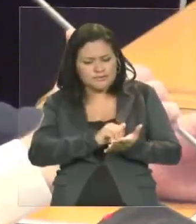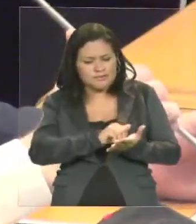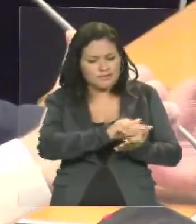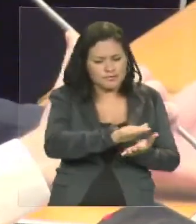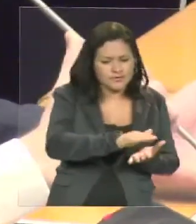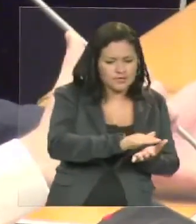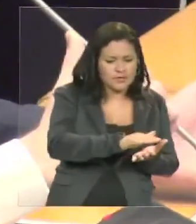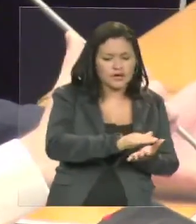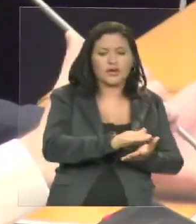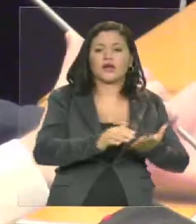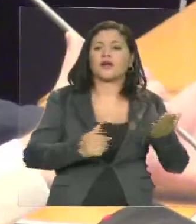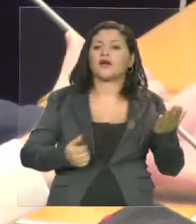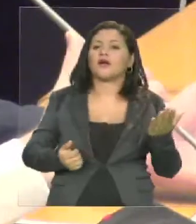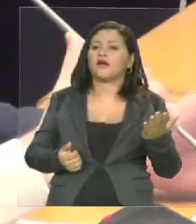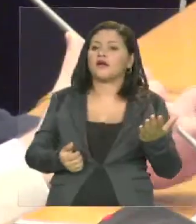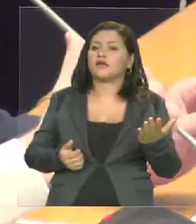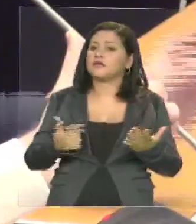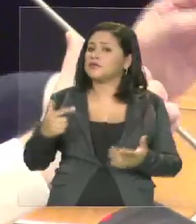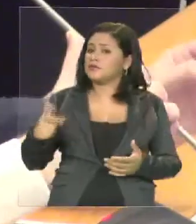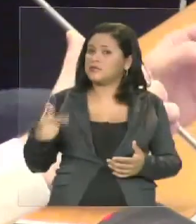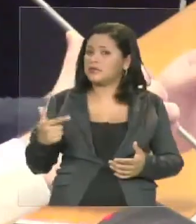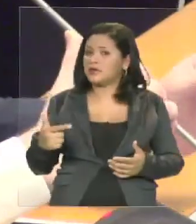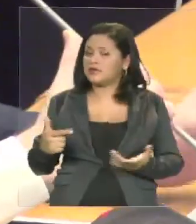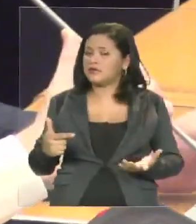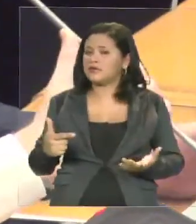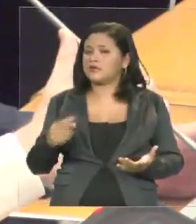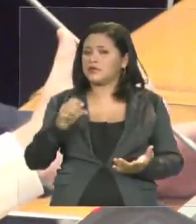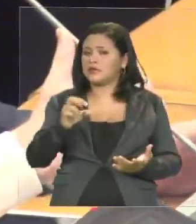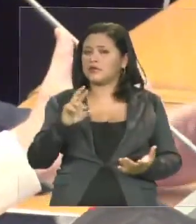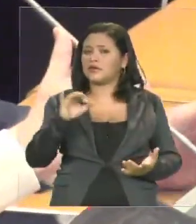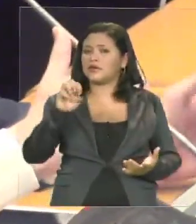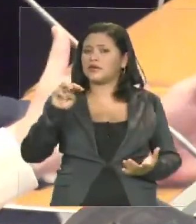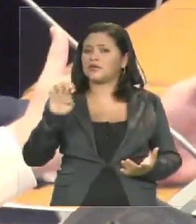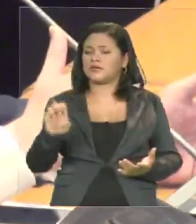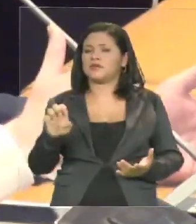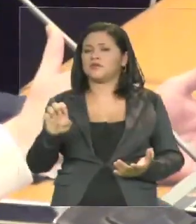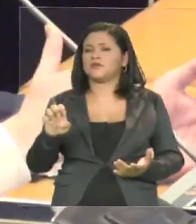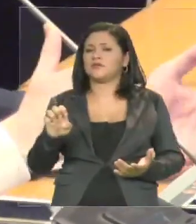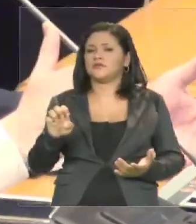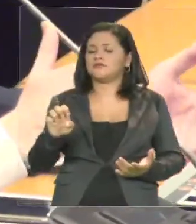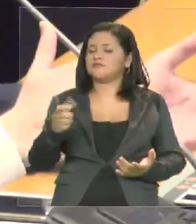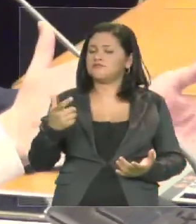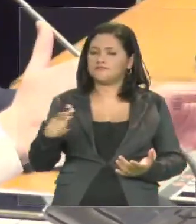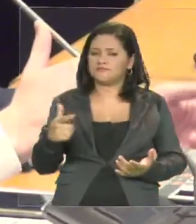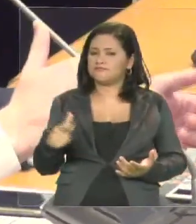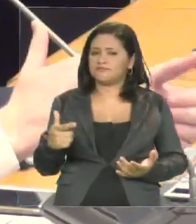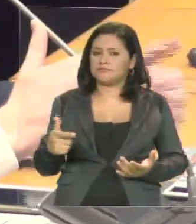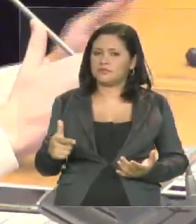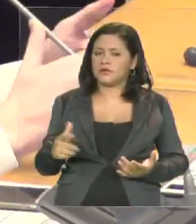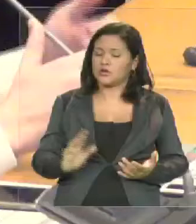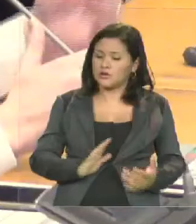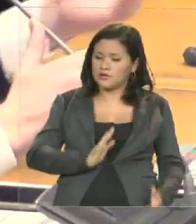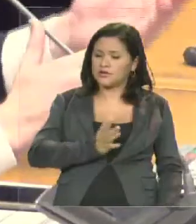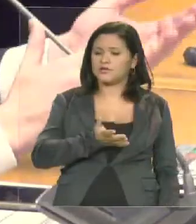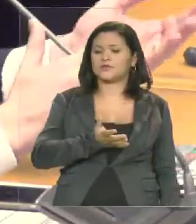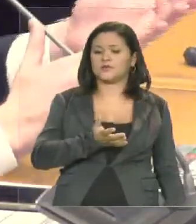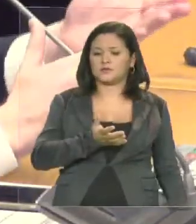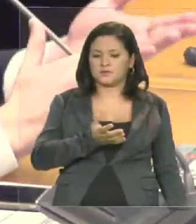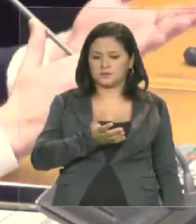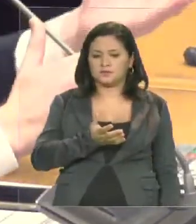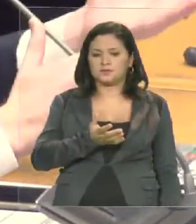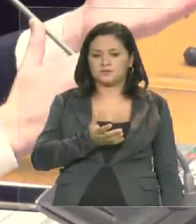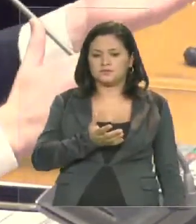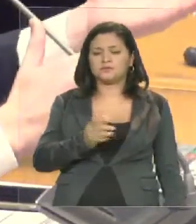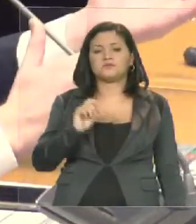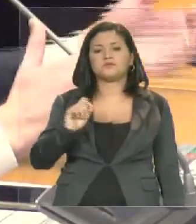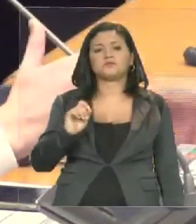cometimento de crime. Cassar um presidente da República da forma que ela foi cassada é algo absurdo, e o resultado disso é o que